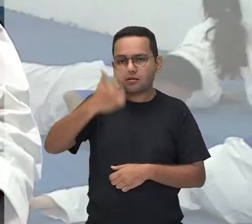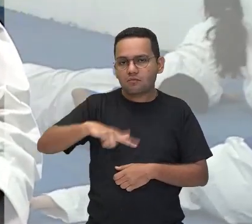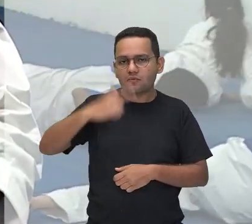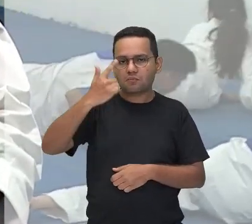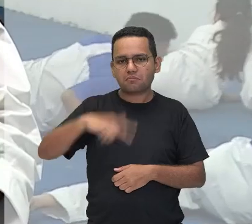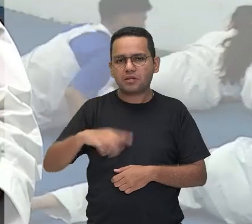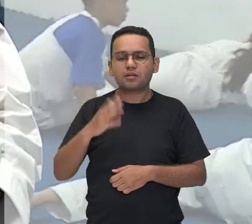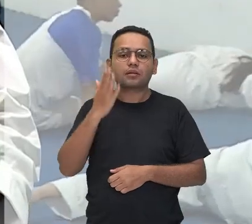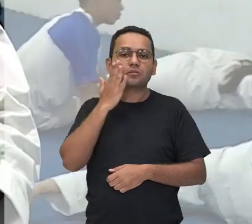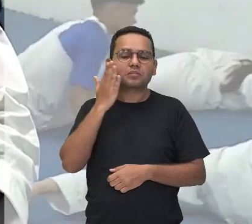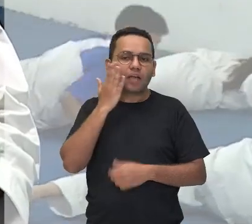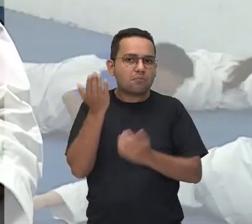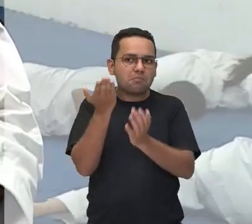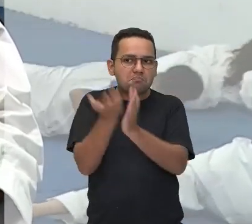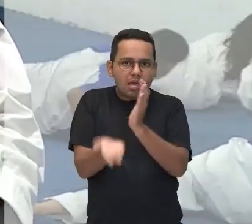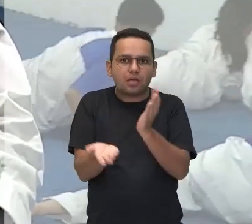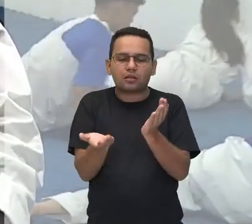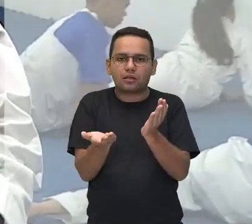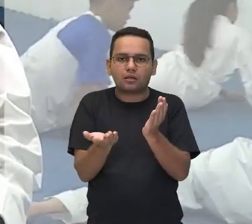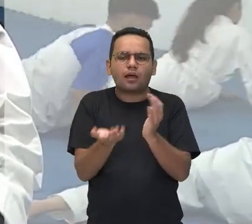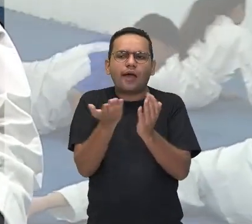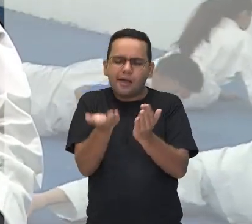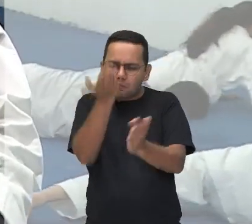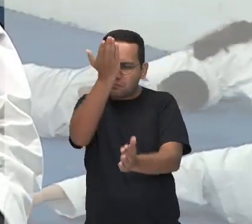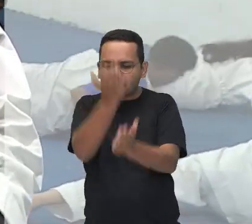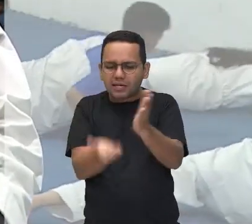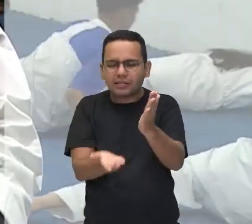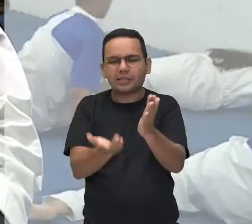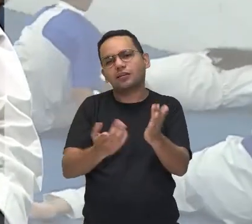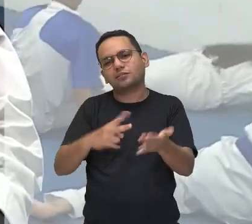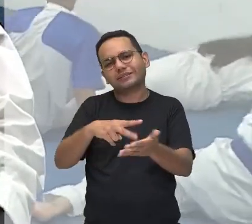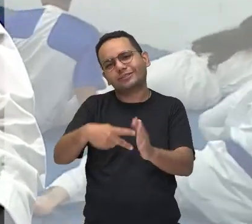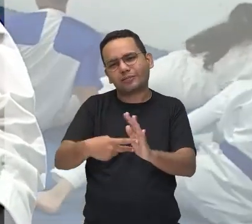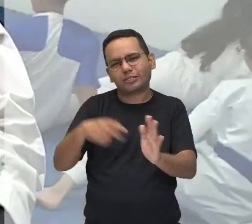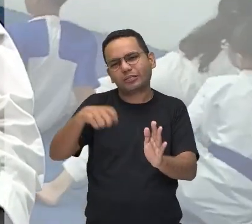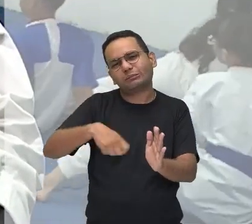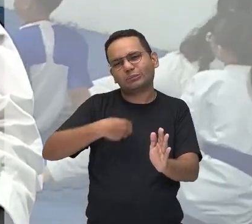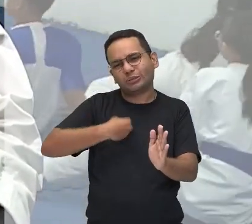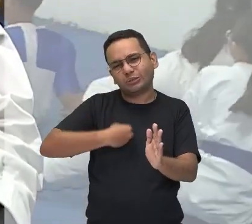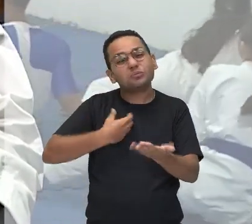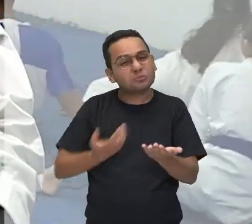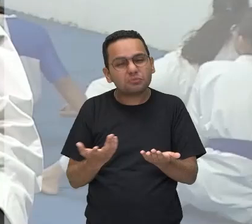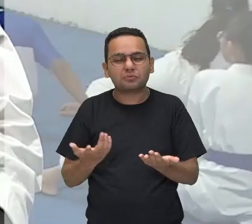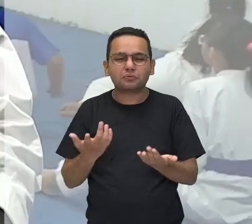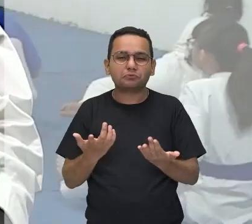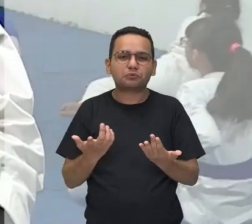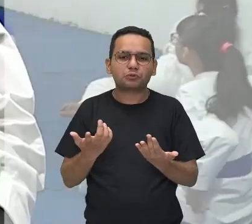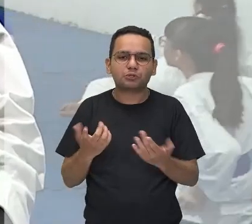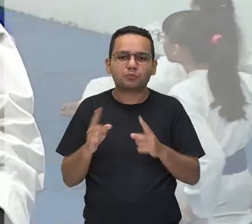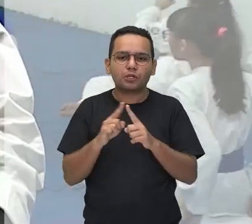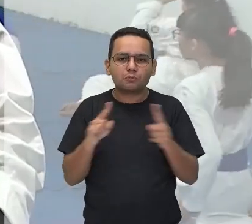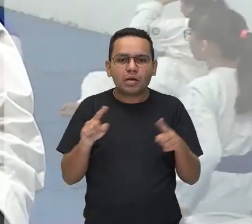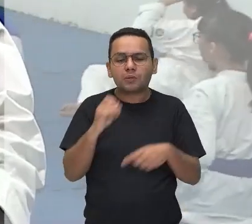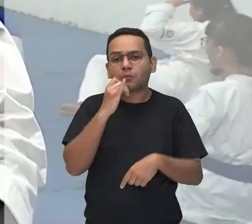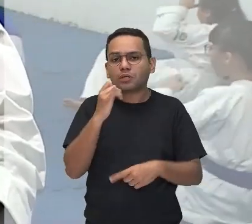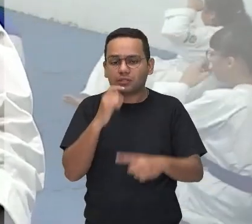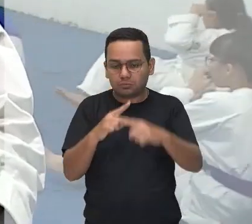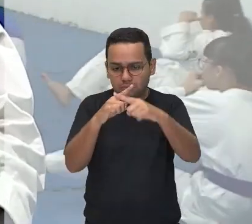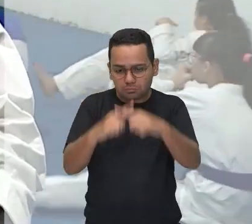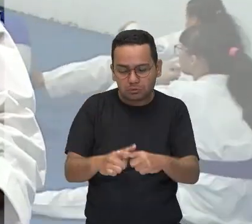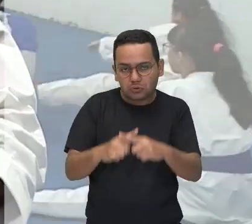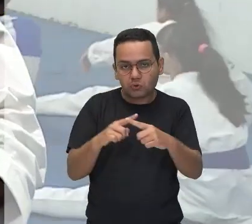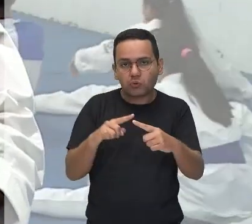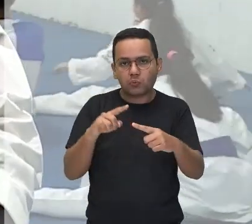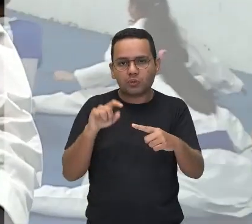perder, entender que perder faz parte da vida, entender que competir, se sobressair ou ser sobreposto por